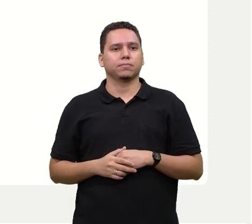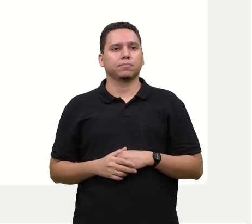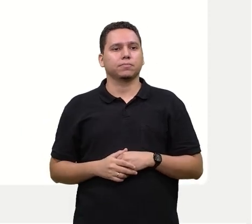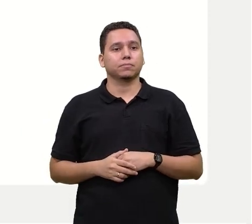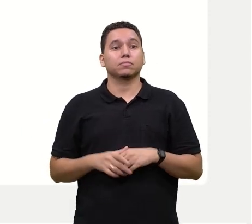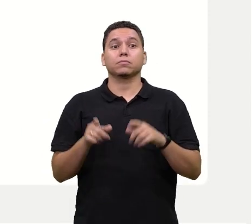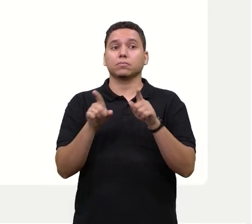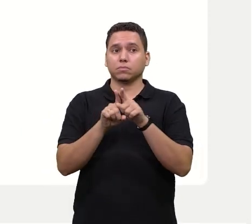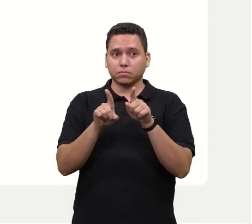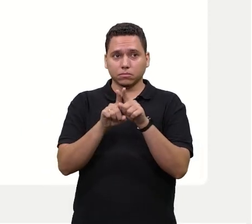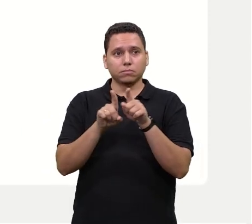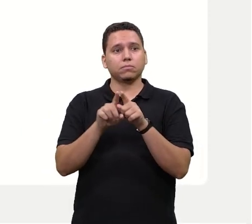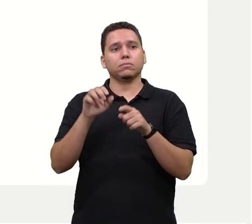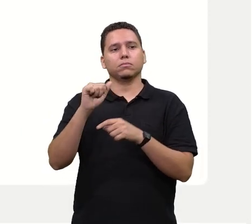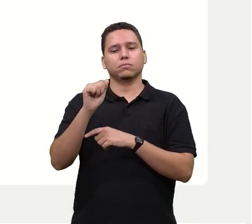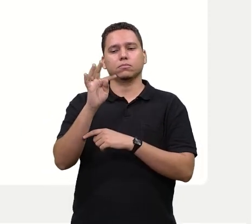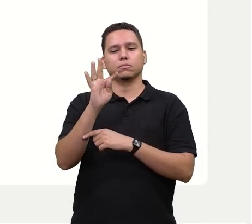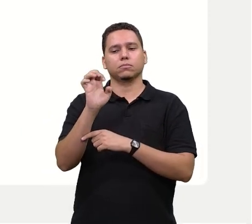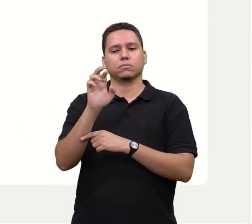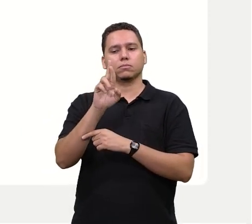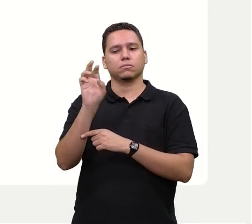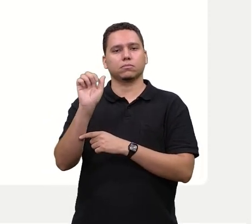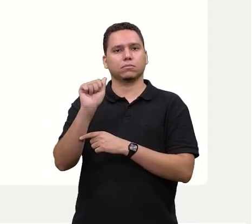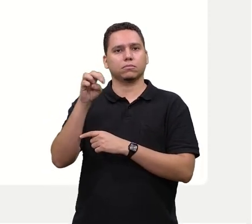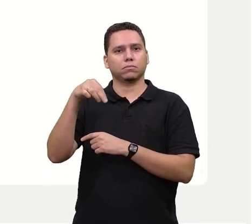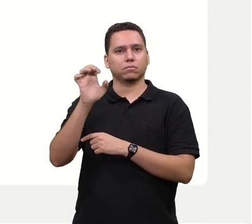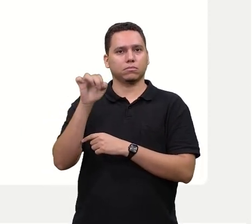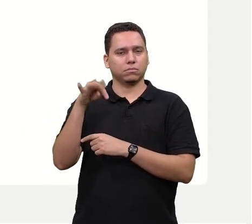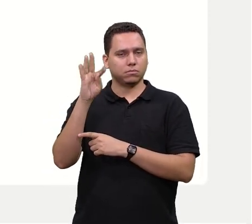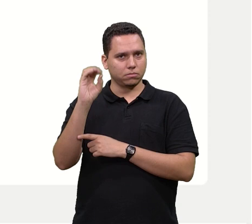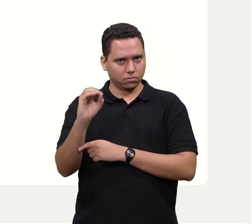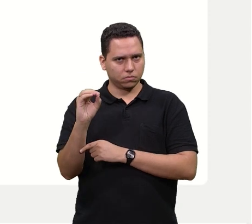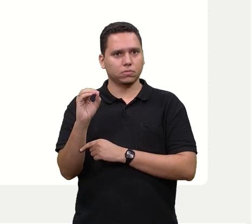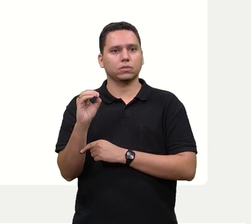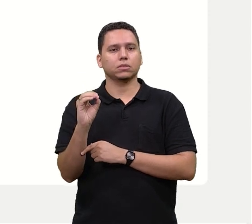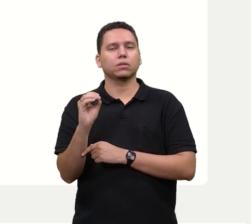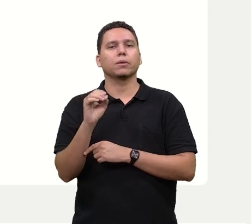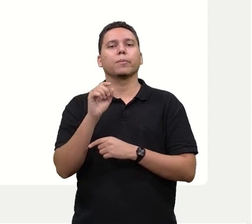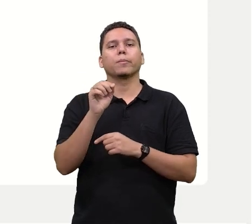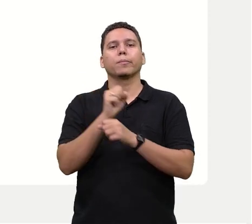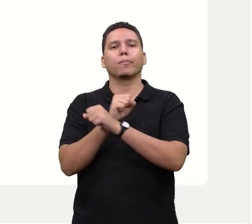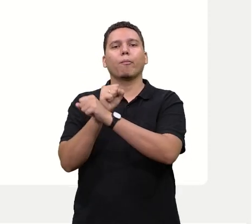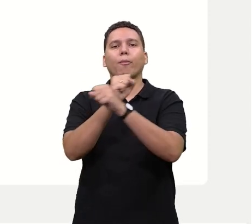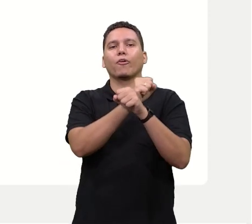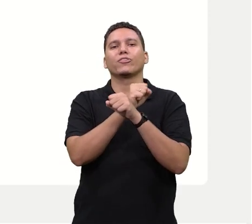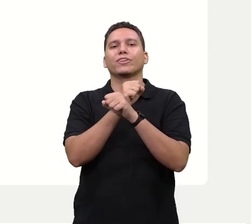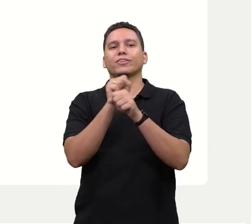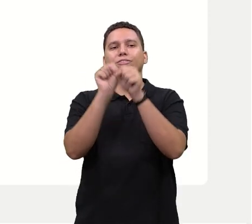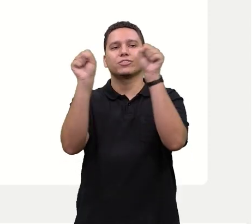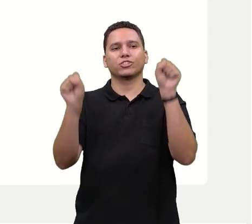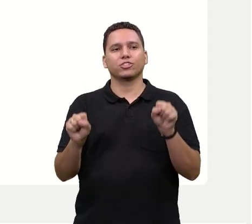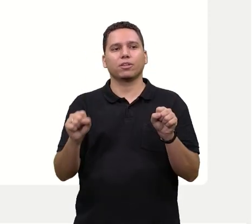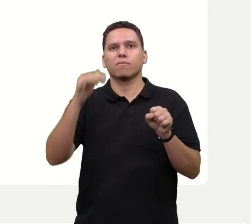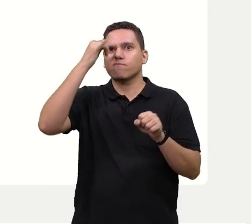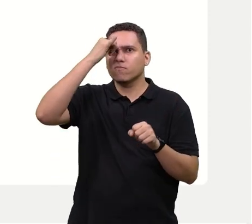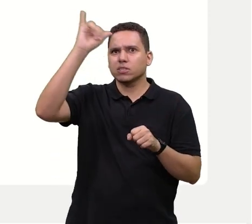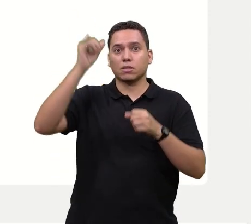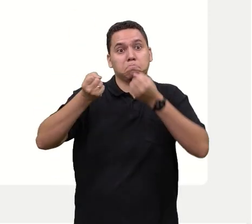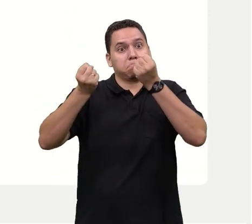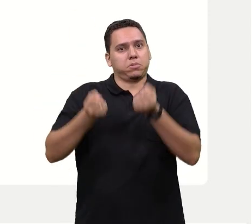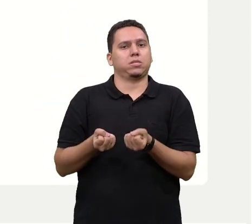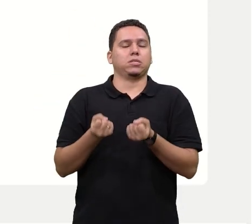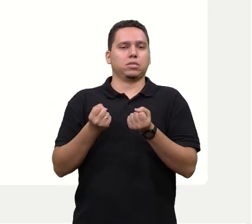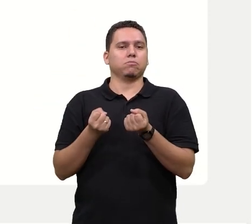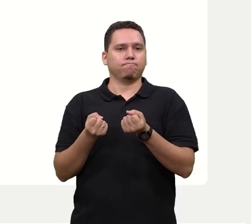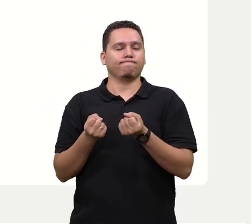aterramento. O aterramento só serve para quê? Proteger o sistema de excesso de carga. Não esqueça isso, por favor. Correto? A simbologia do aterramento sempre